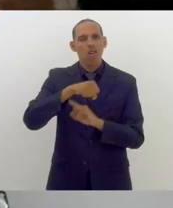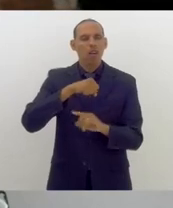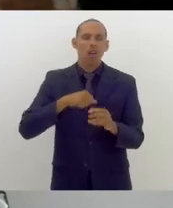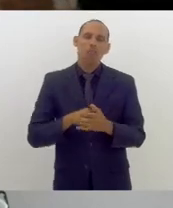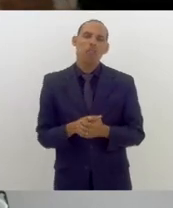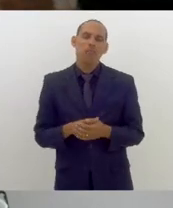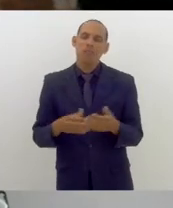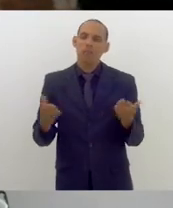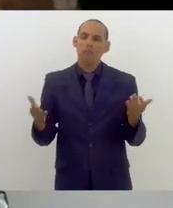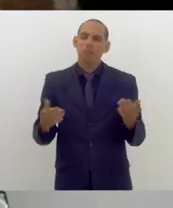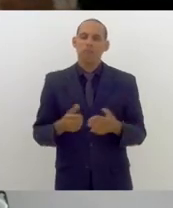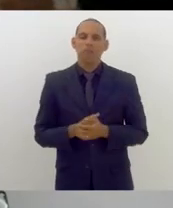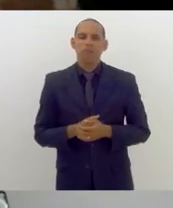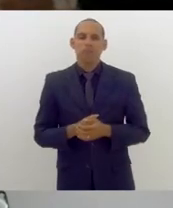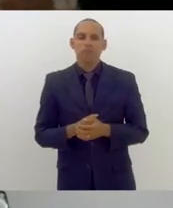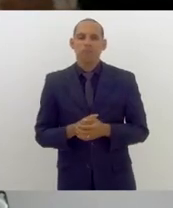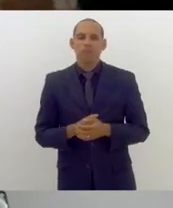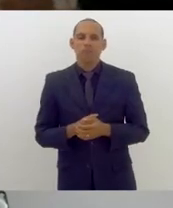então